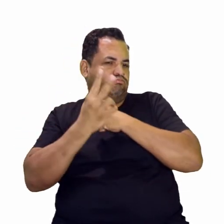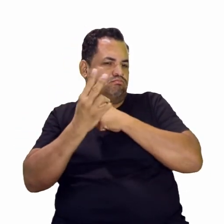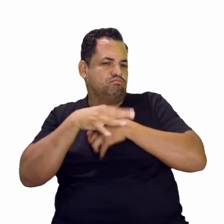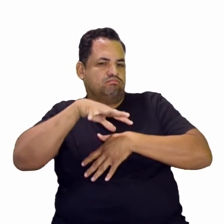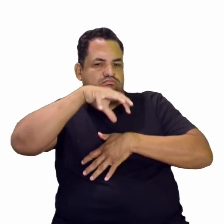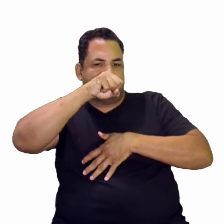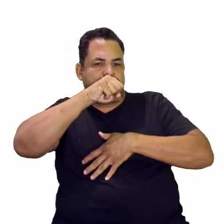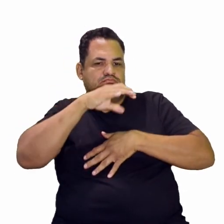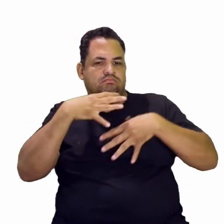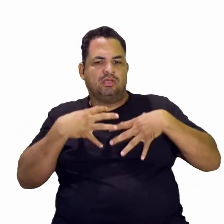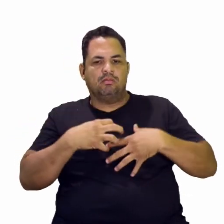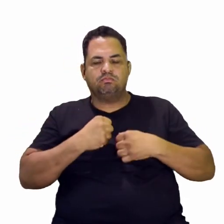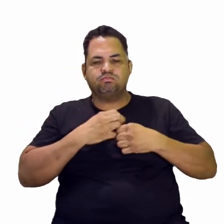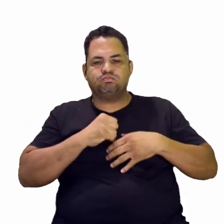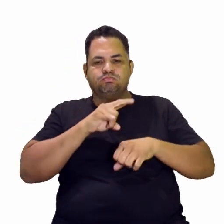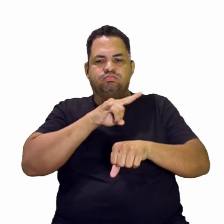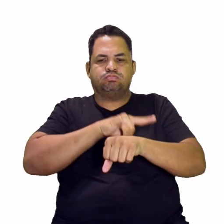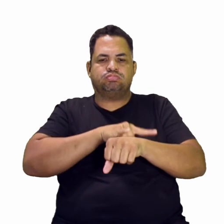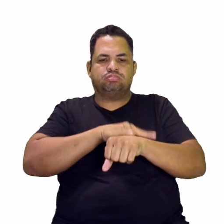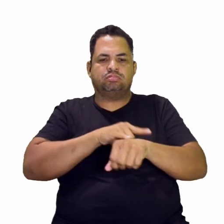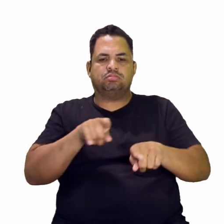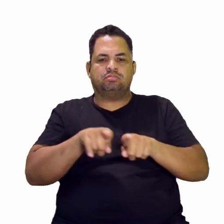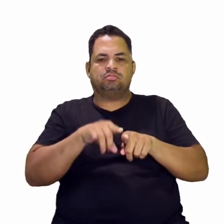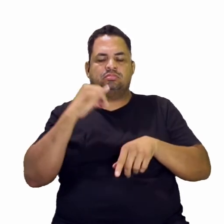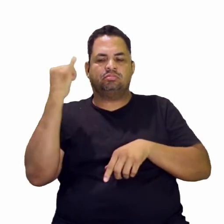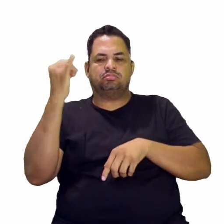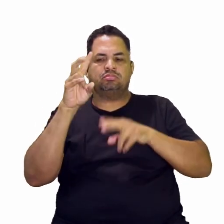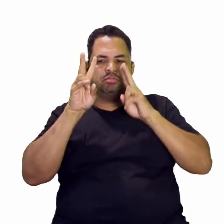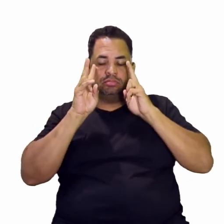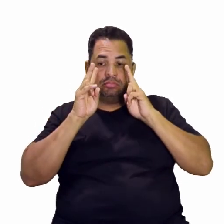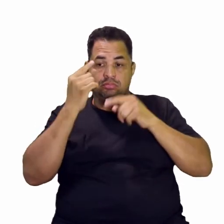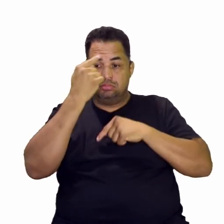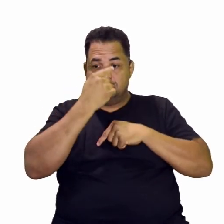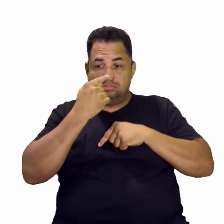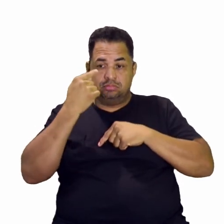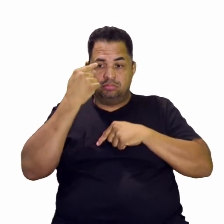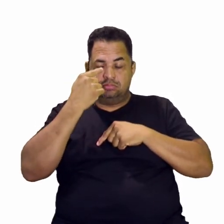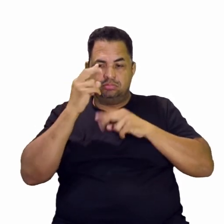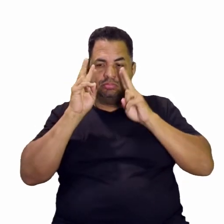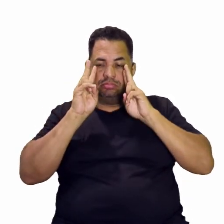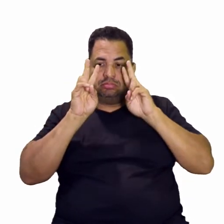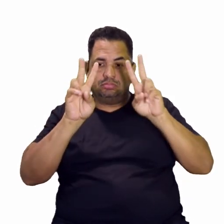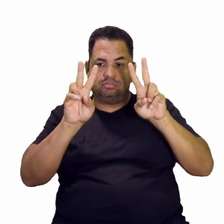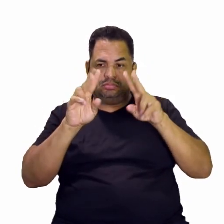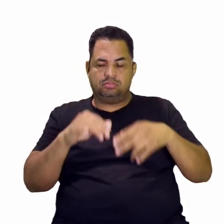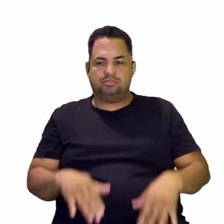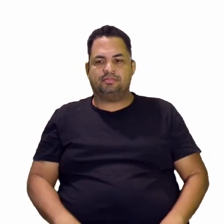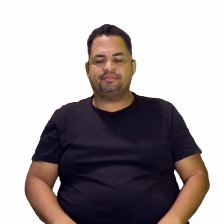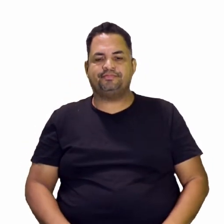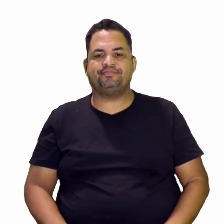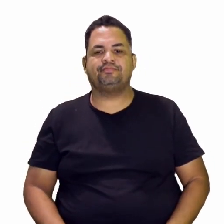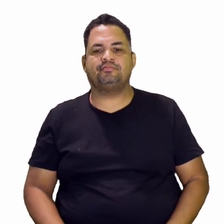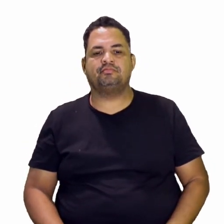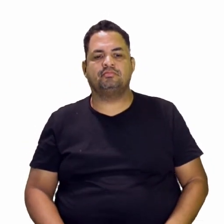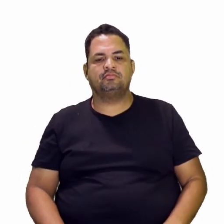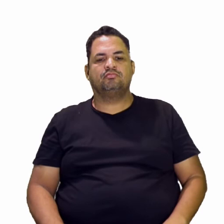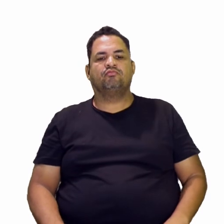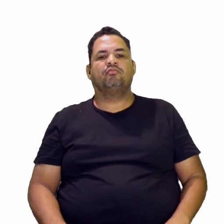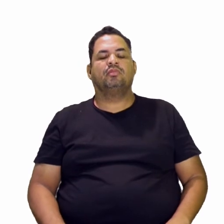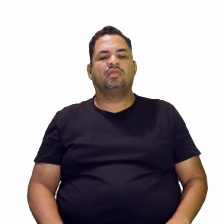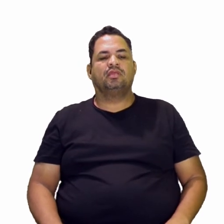respiratórios, digestivo e urinário, e também é importante para a nossa visão. Então, taca-lhe